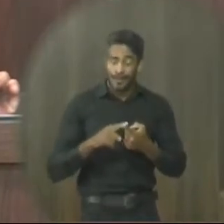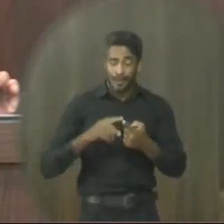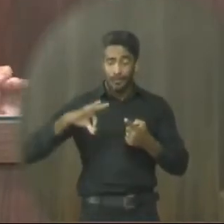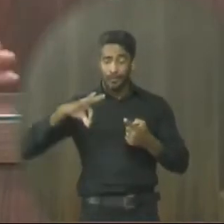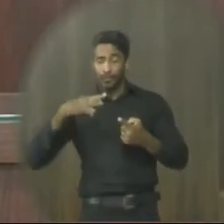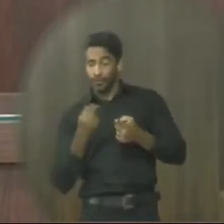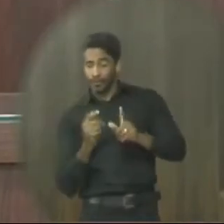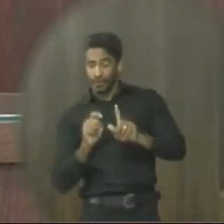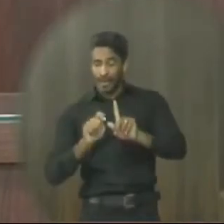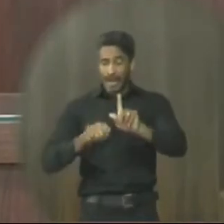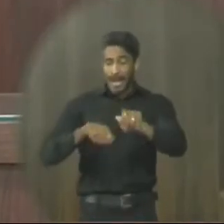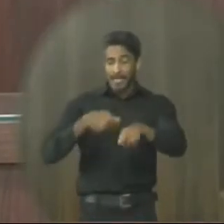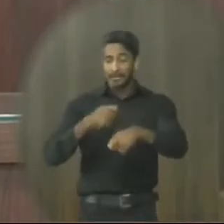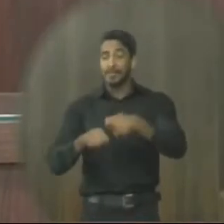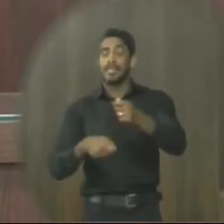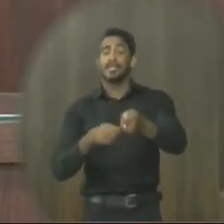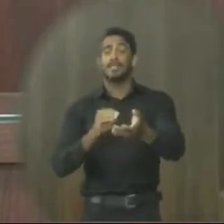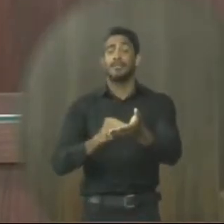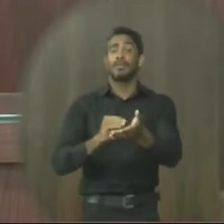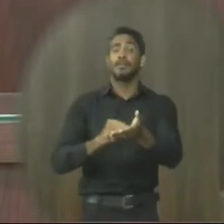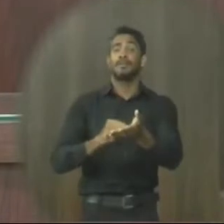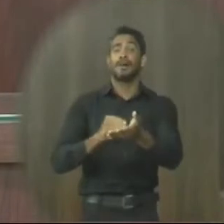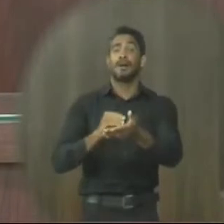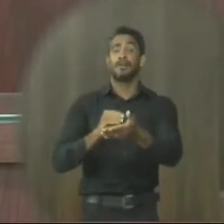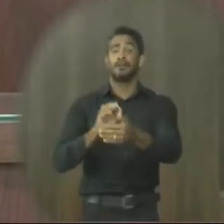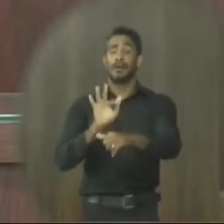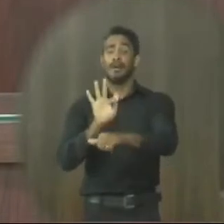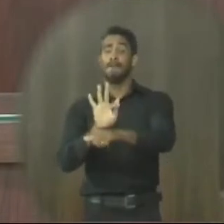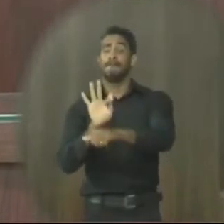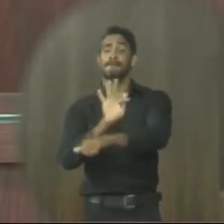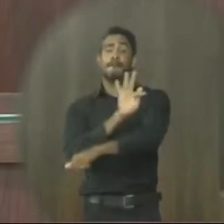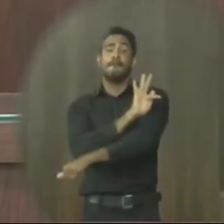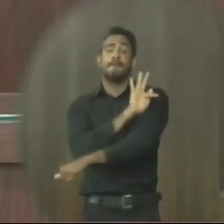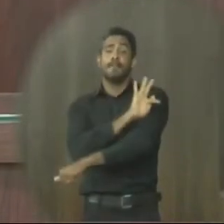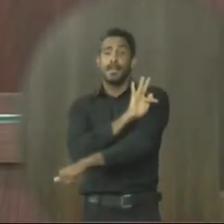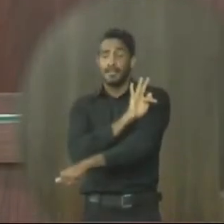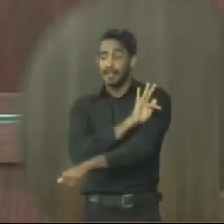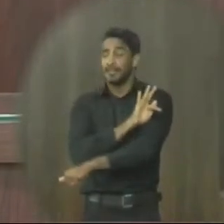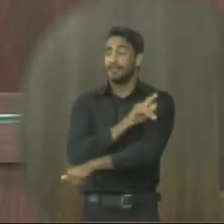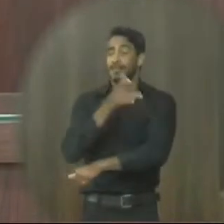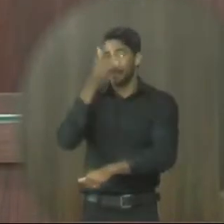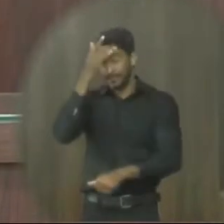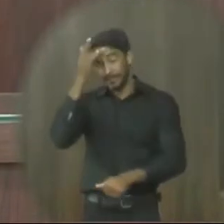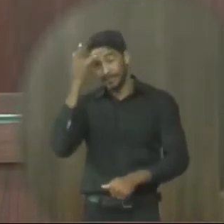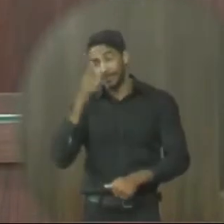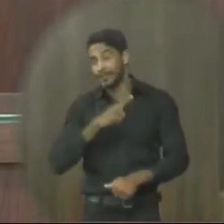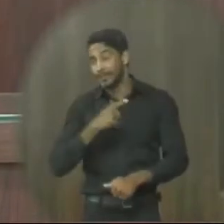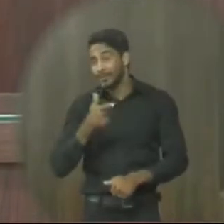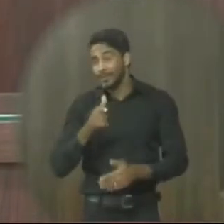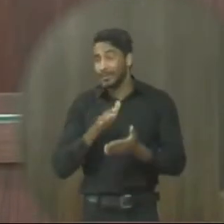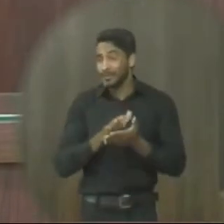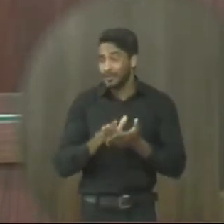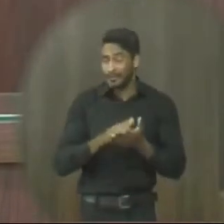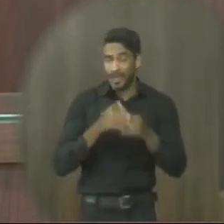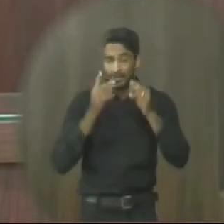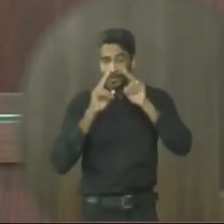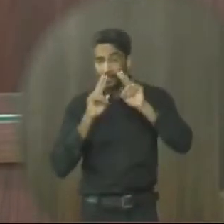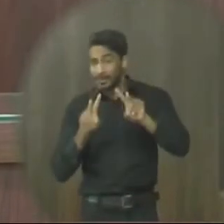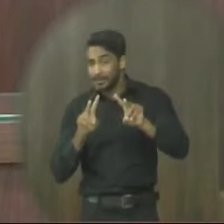administração uma fiscalização para que esse pessoal não tivesse seus gastos, né? Hoje a gente vê lá